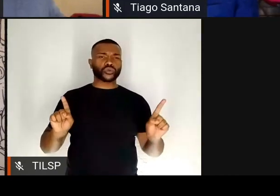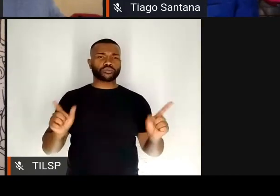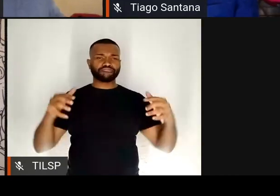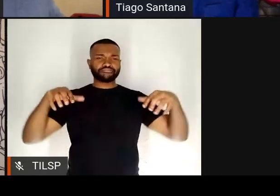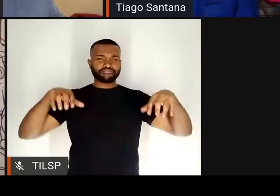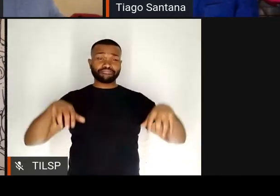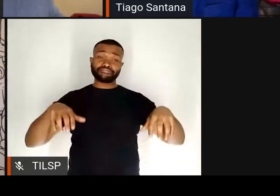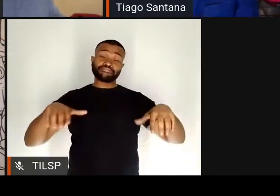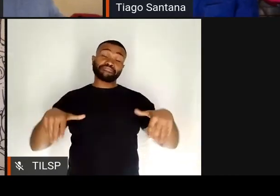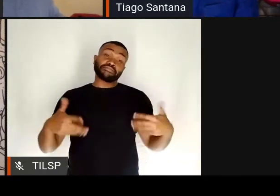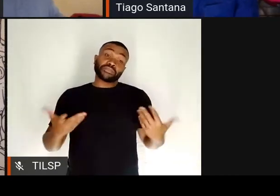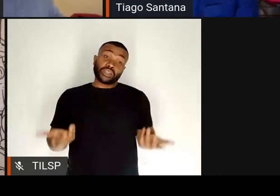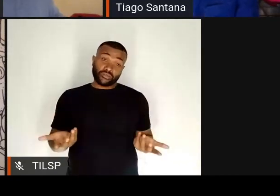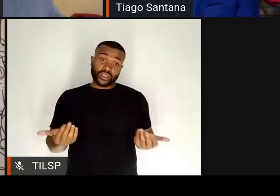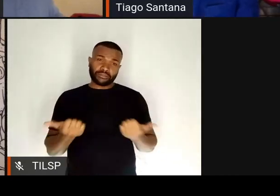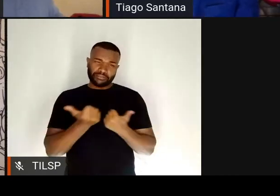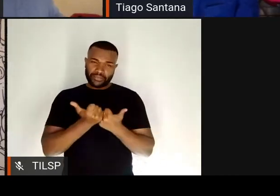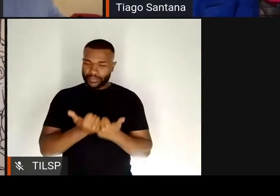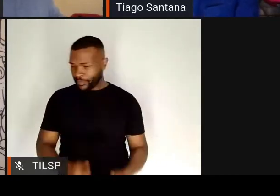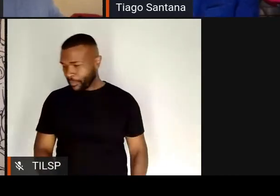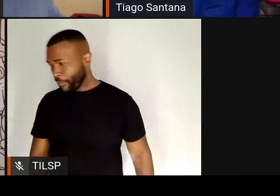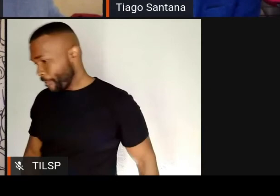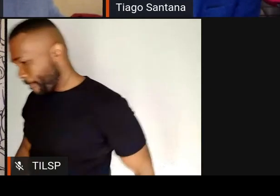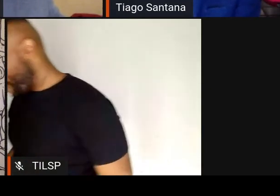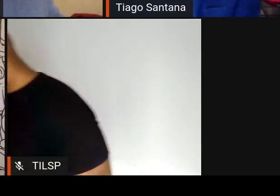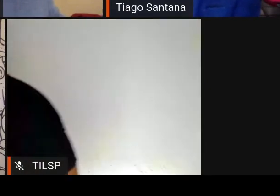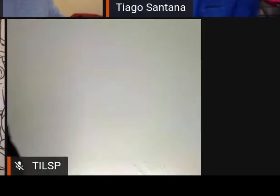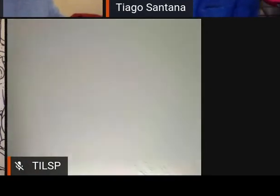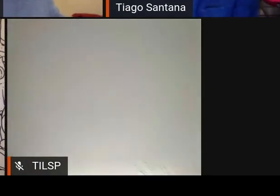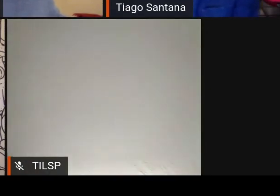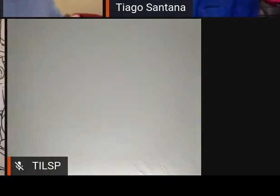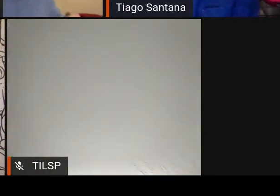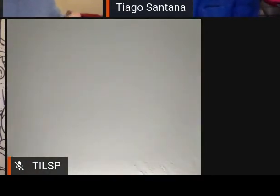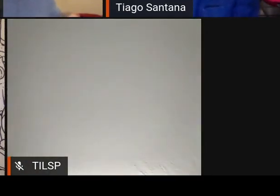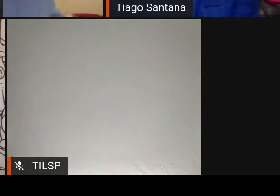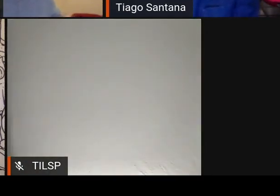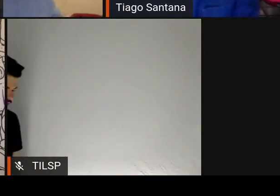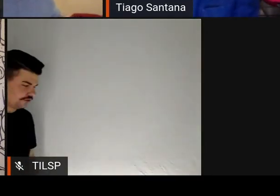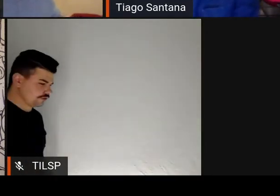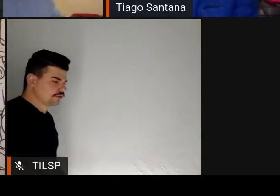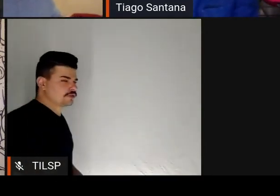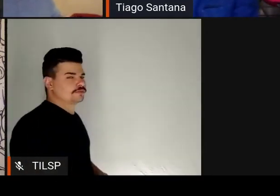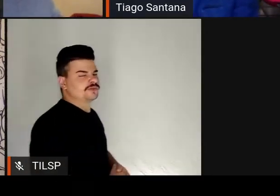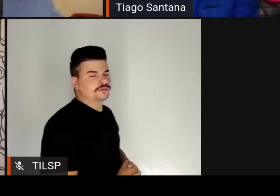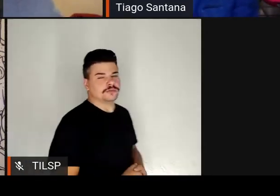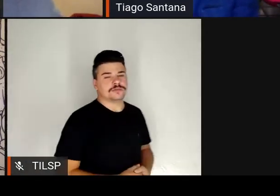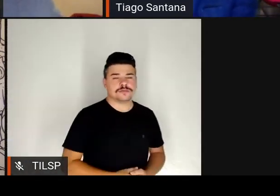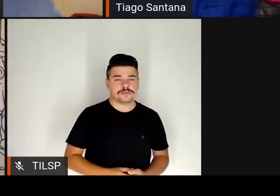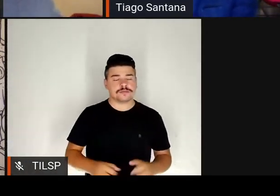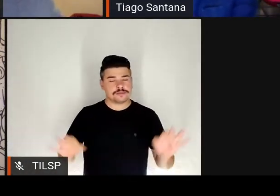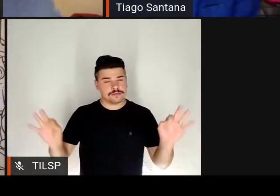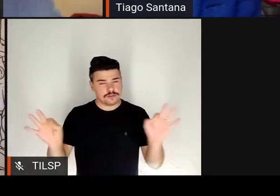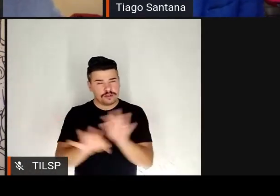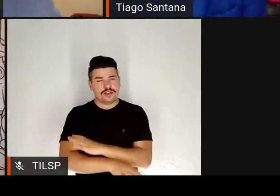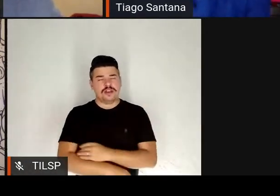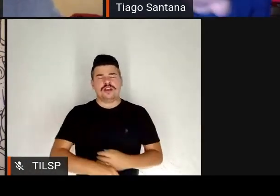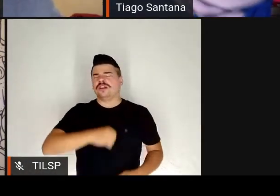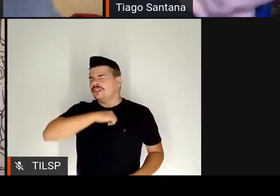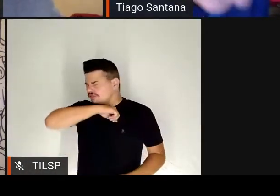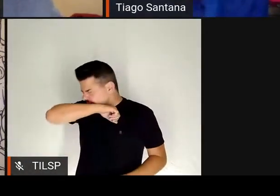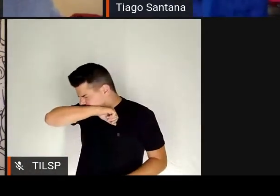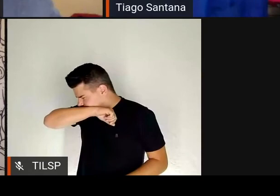enfim, eu queria passar também para o Thiago e para a Érica para continuar, né? E para a gente ir encerrando. Eu não vou falar mais nada, eu já encerrei a minha